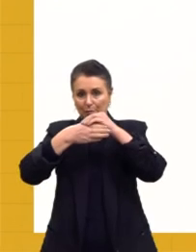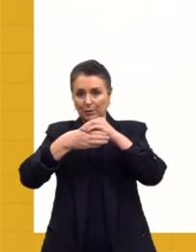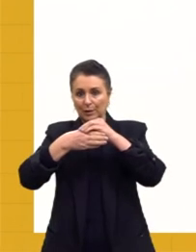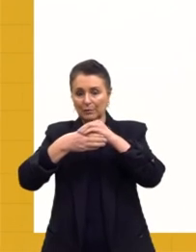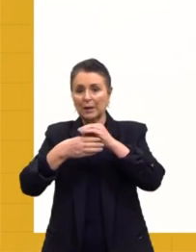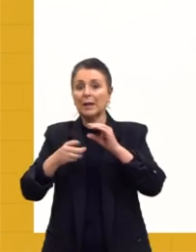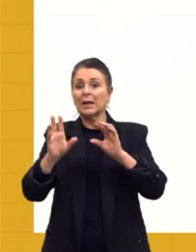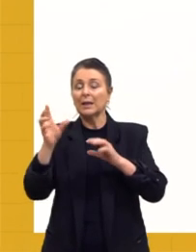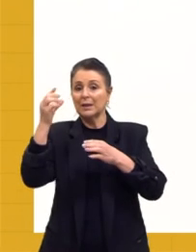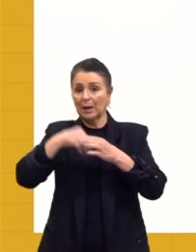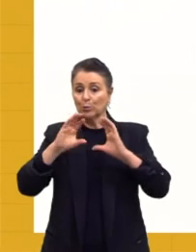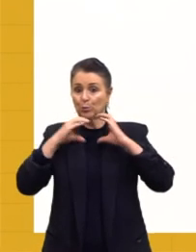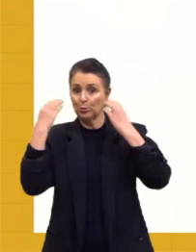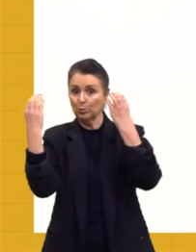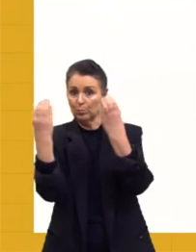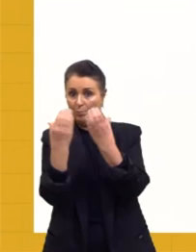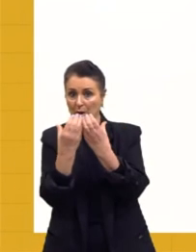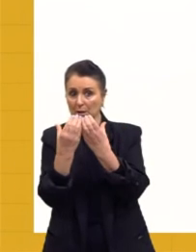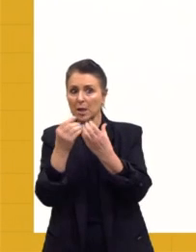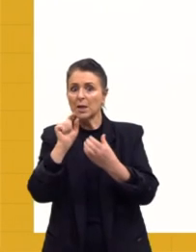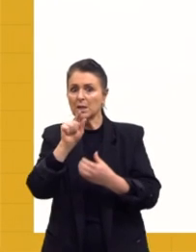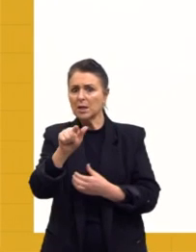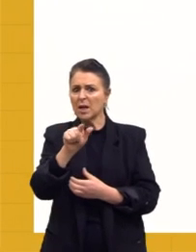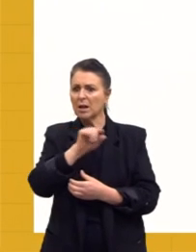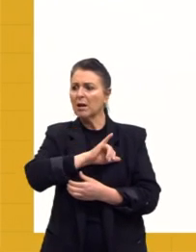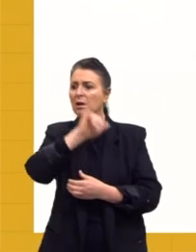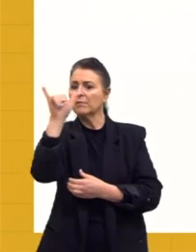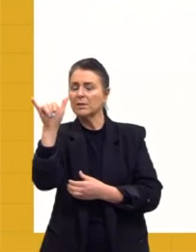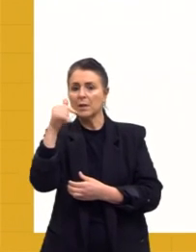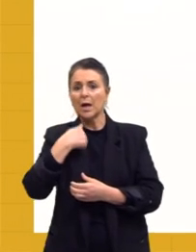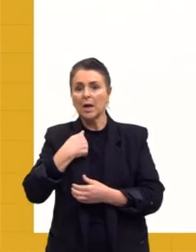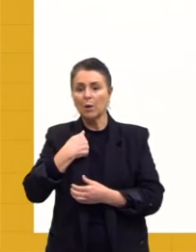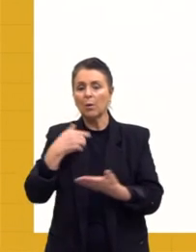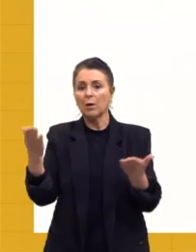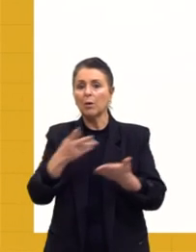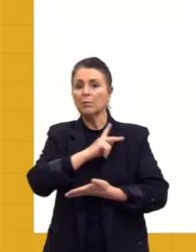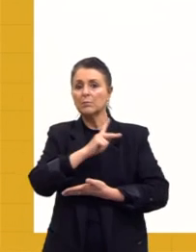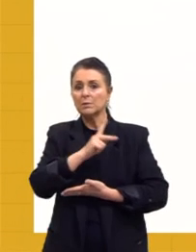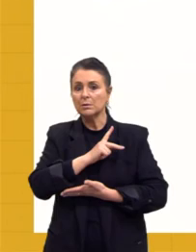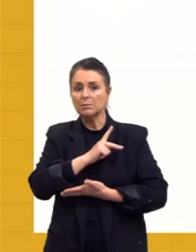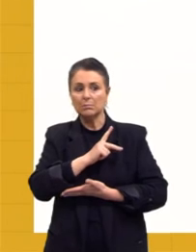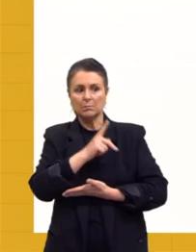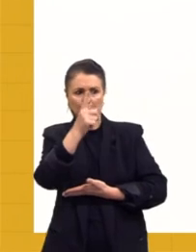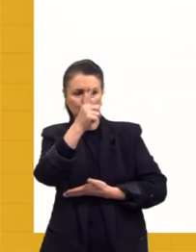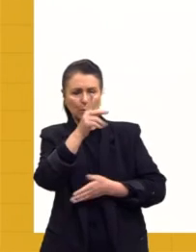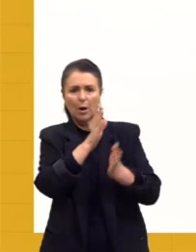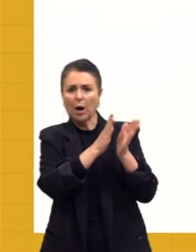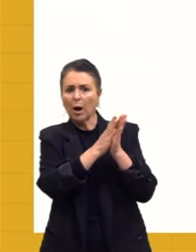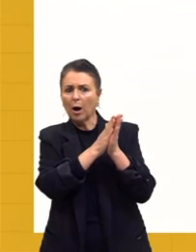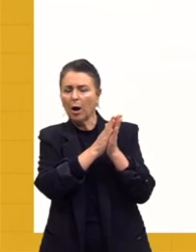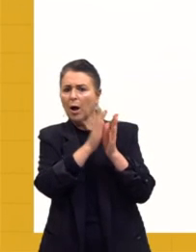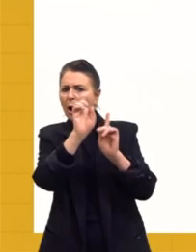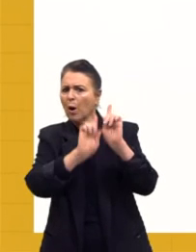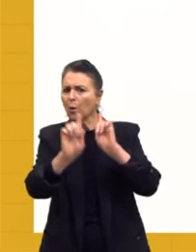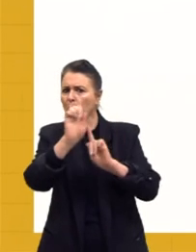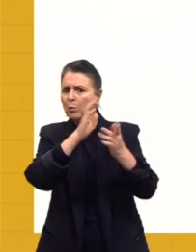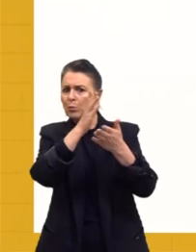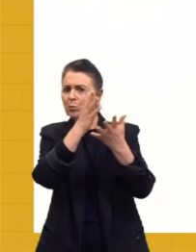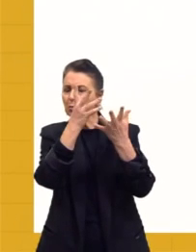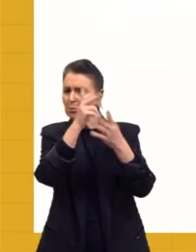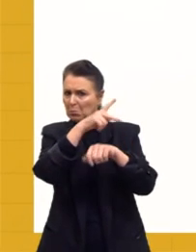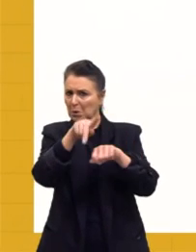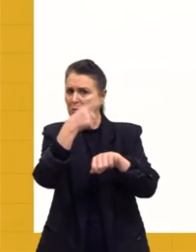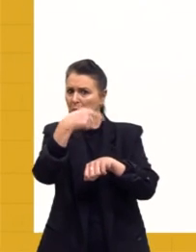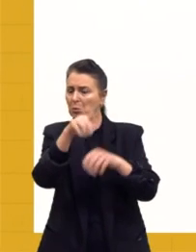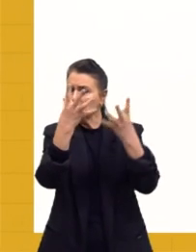congresso ele se auto-proclama alguns países assumir ele como sendo Presidente certo e aí então nós temos